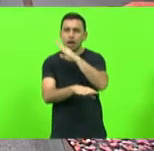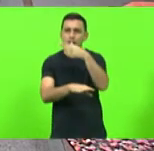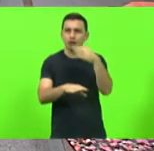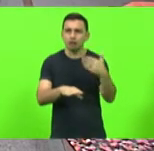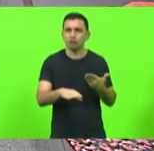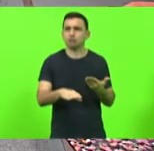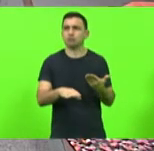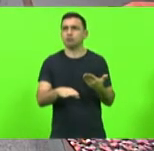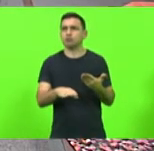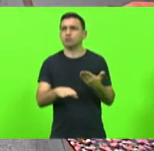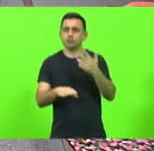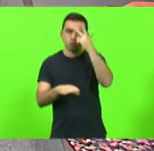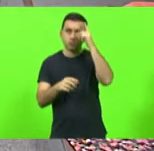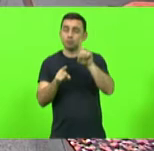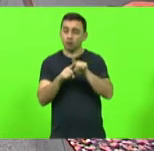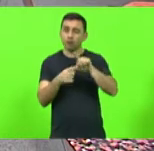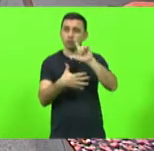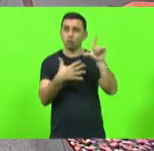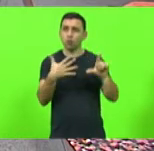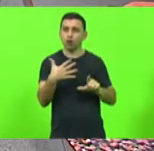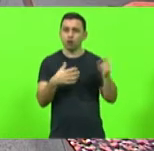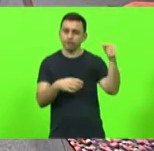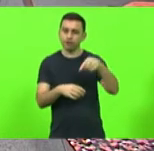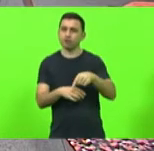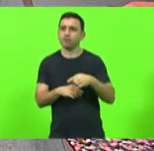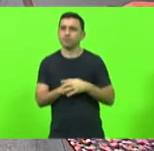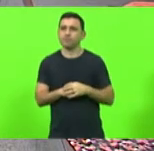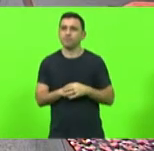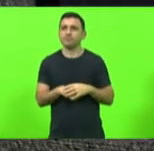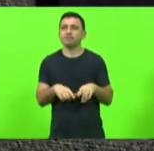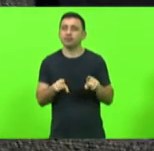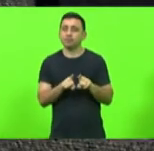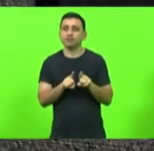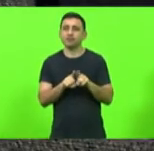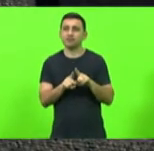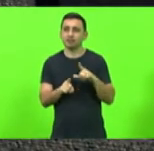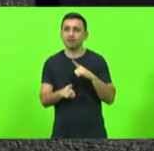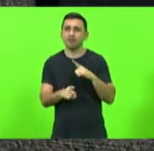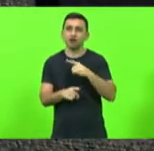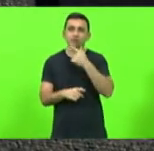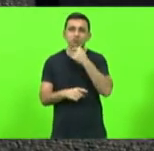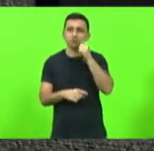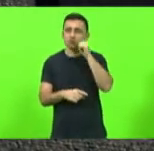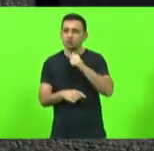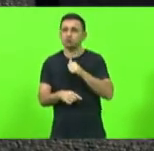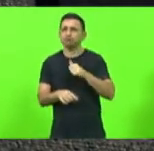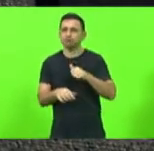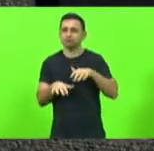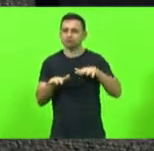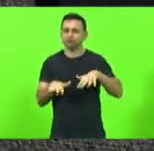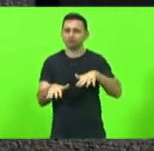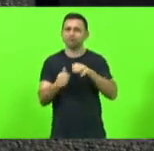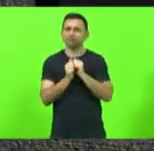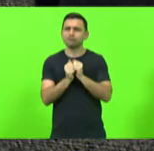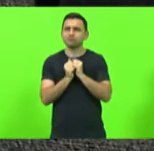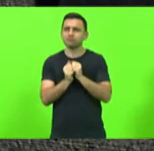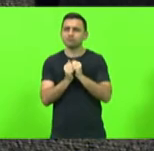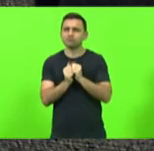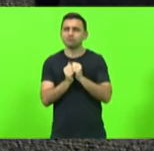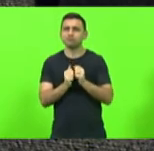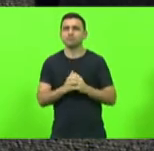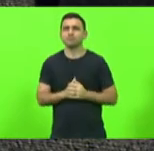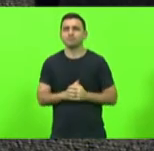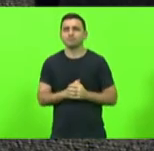também aqui do litoral. Mas também estão aqui aqueles e aquelas que caminham com a gente, lado a